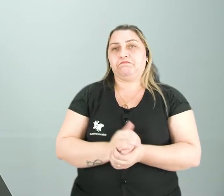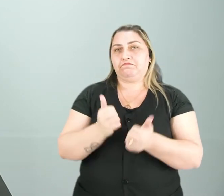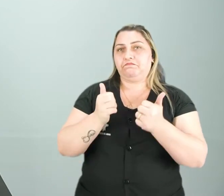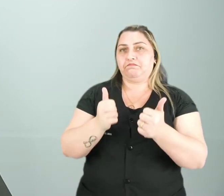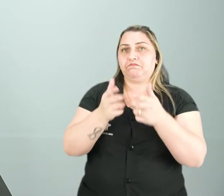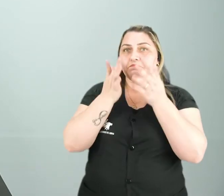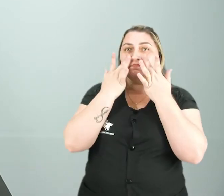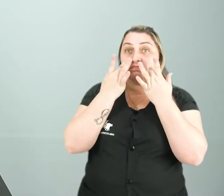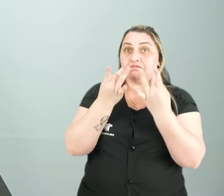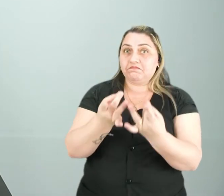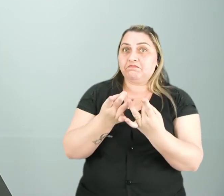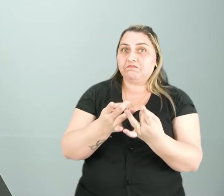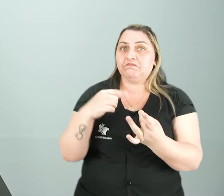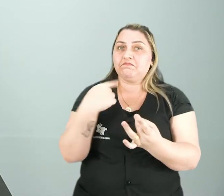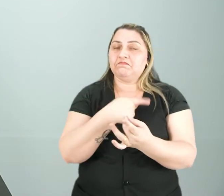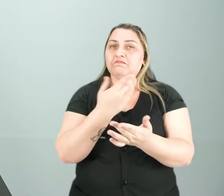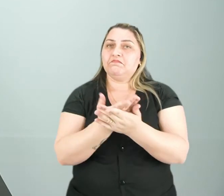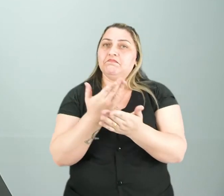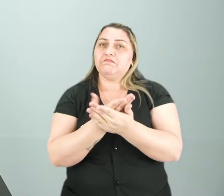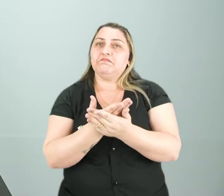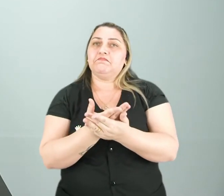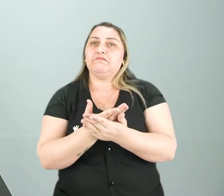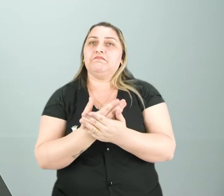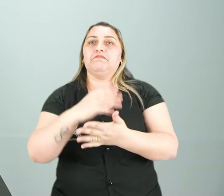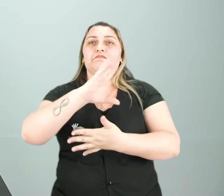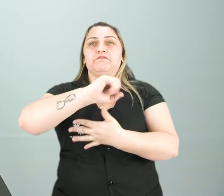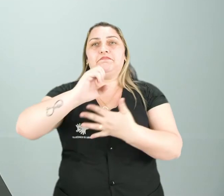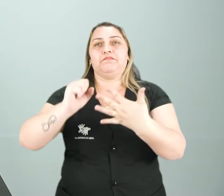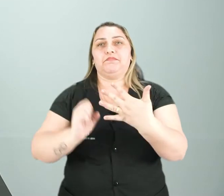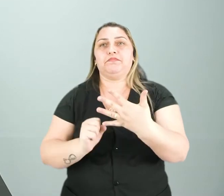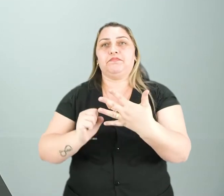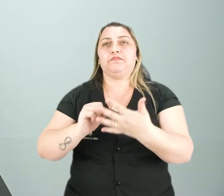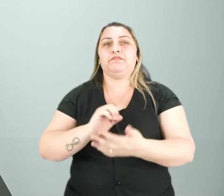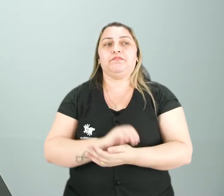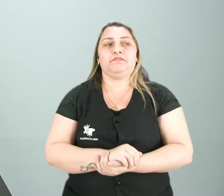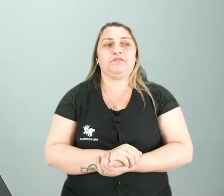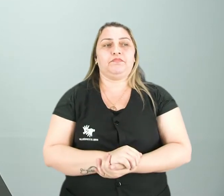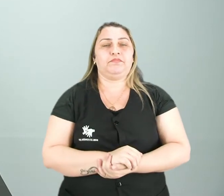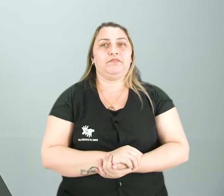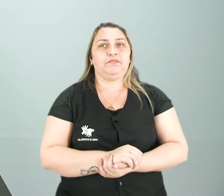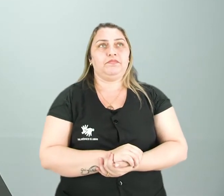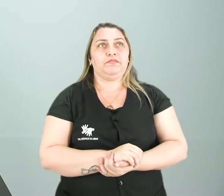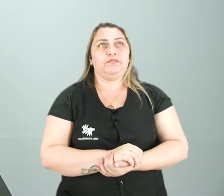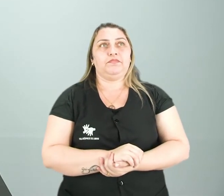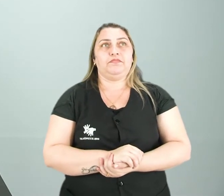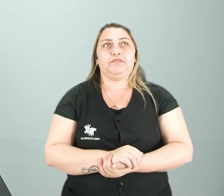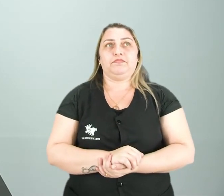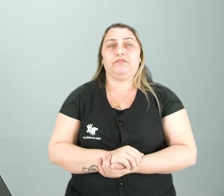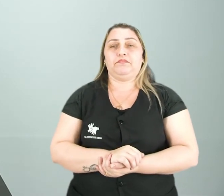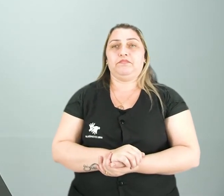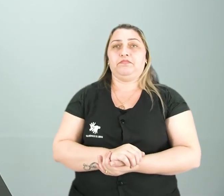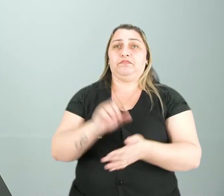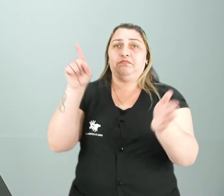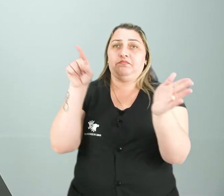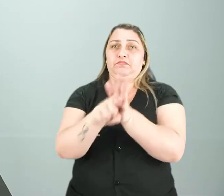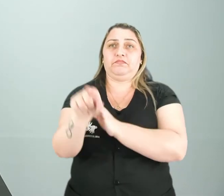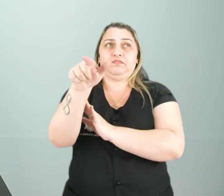bem atentos, né? A nossa aula sobre cadeia alimentar. Vamos lá. Vou pegar outro aqui.